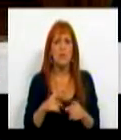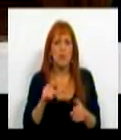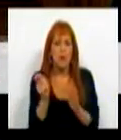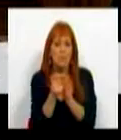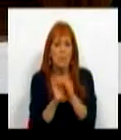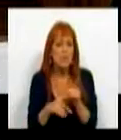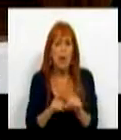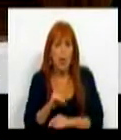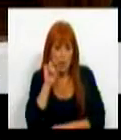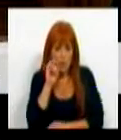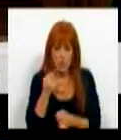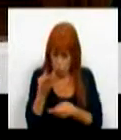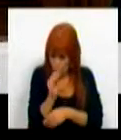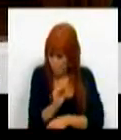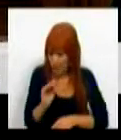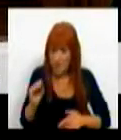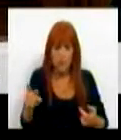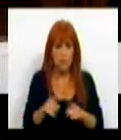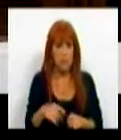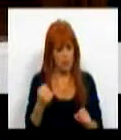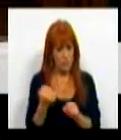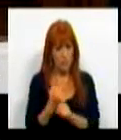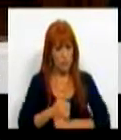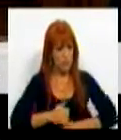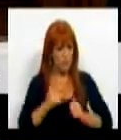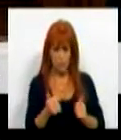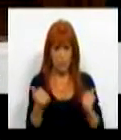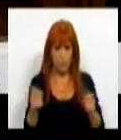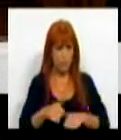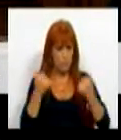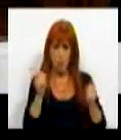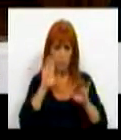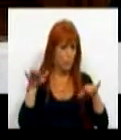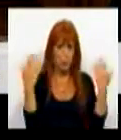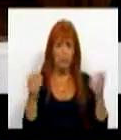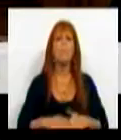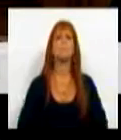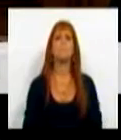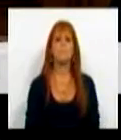é assegurar que os bancos estão a funcionar o melhor possível.